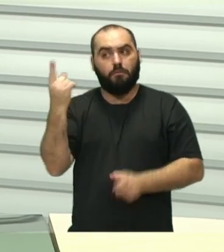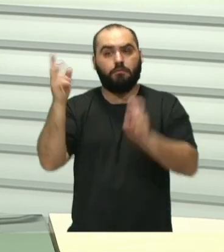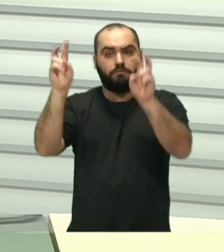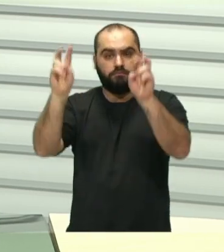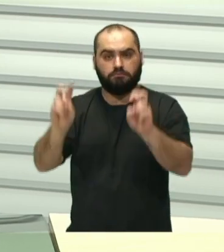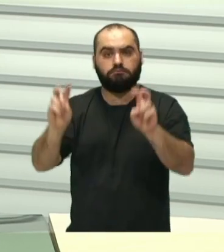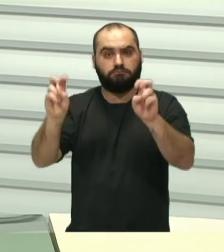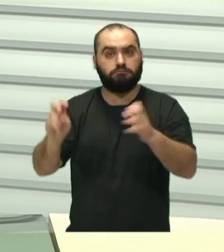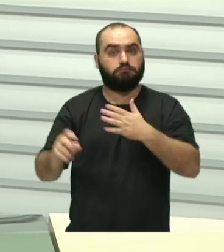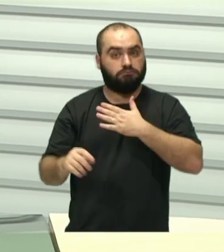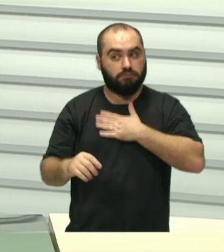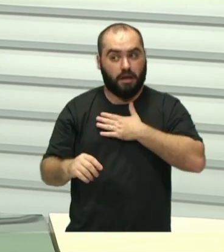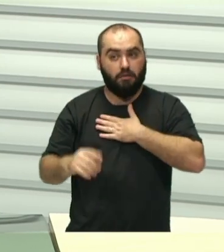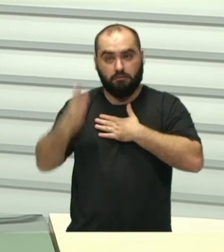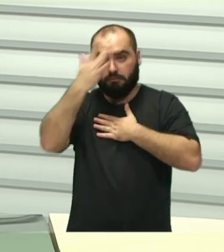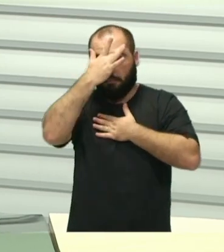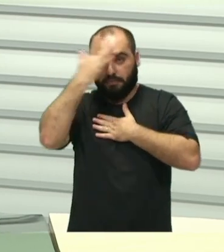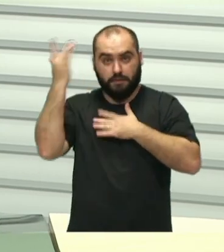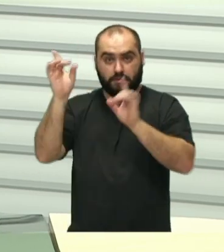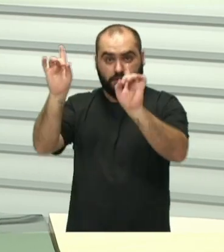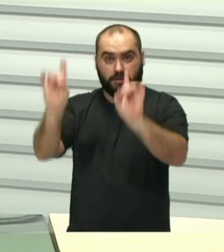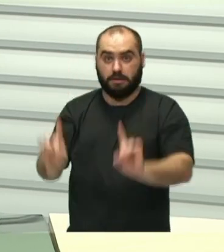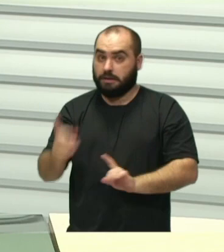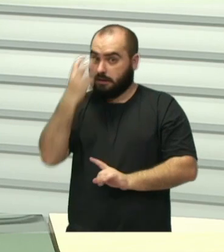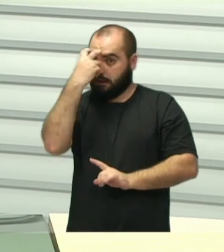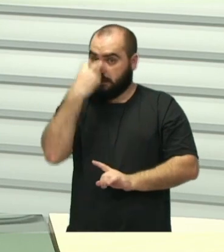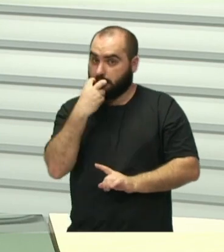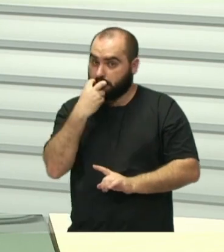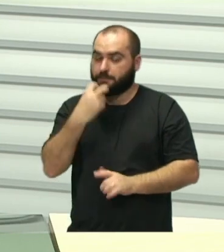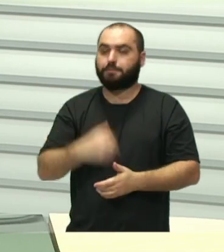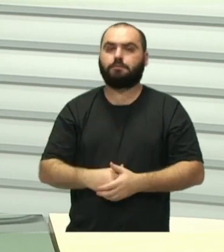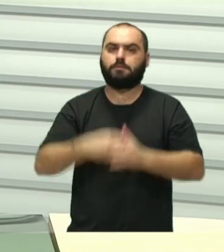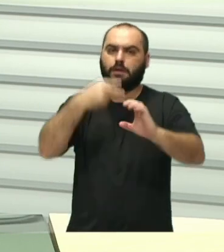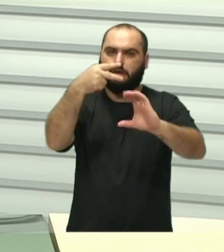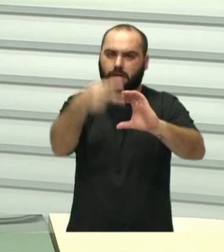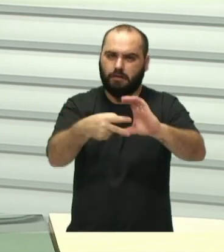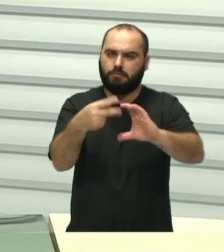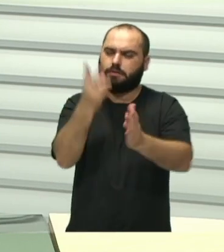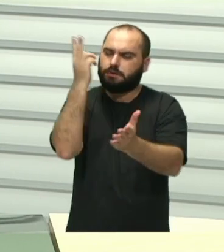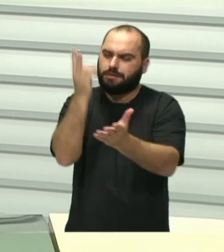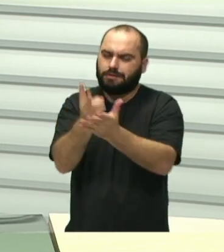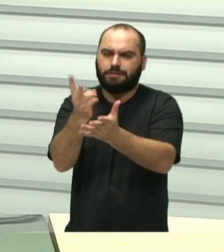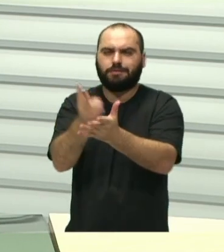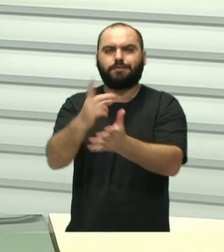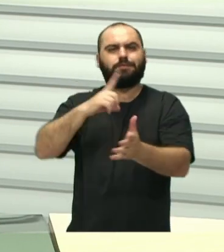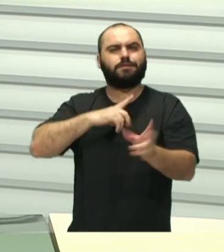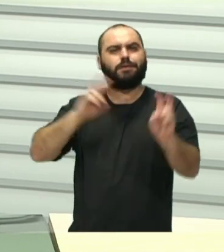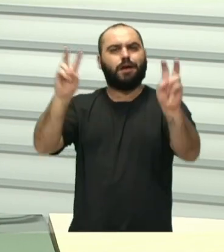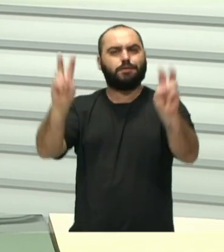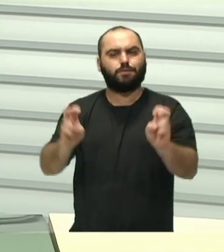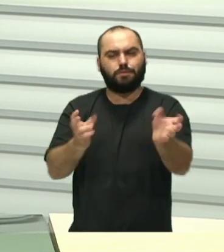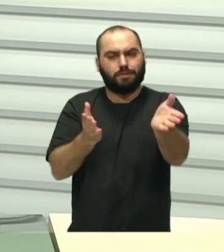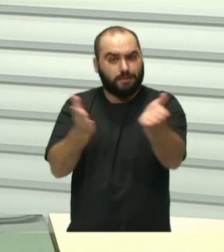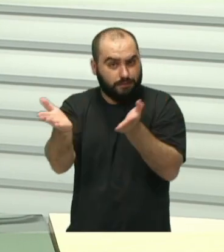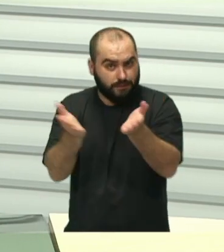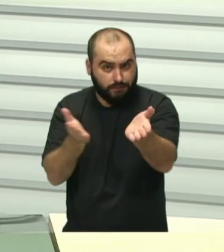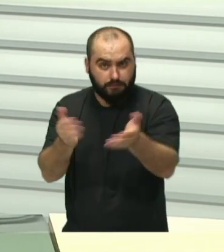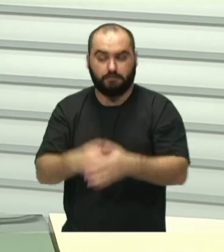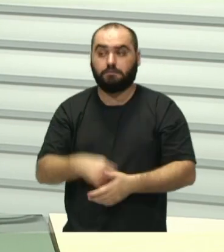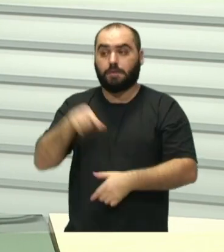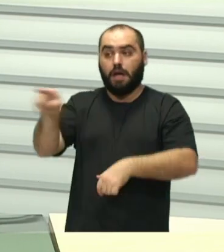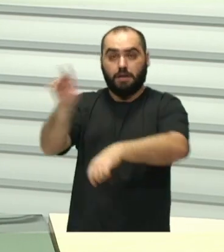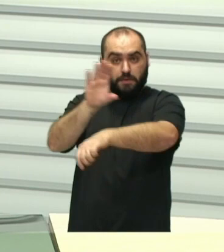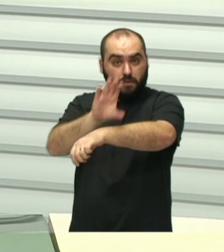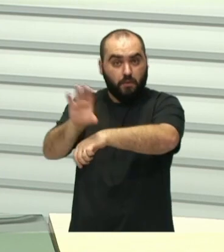eu sou pessoa com deficiência né cego então a casa tá sempre esse faltando nas ações de acessibilidade e